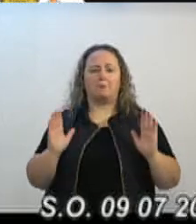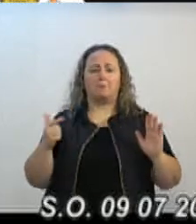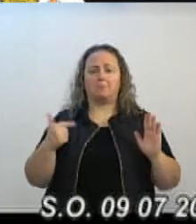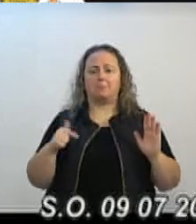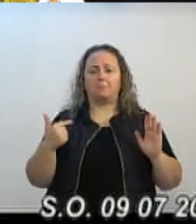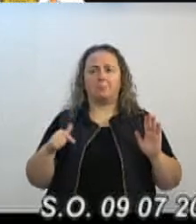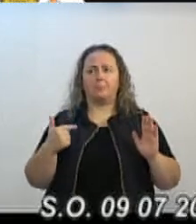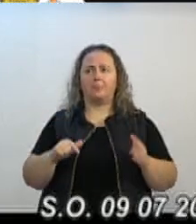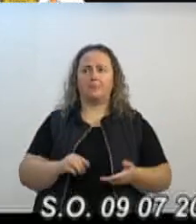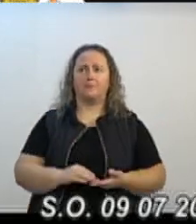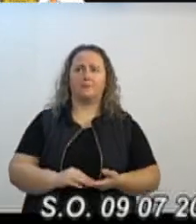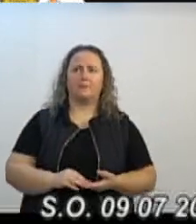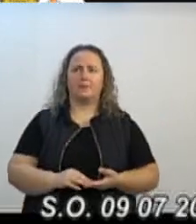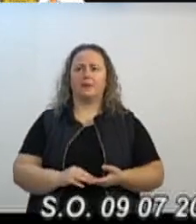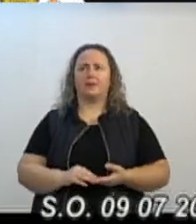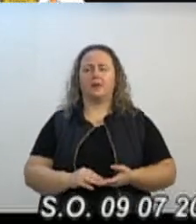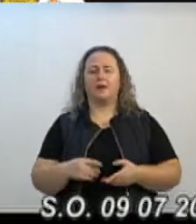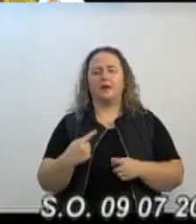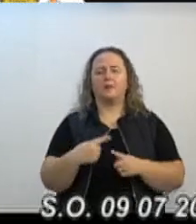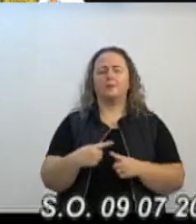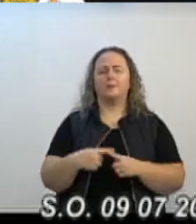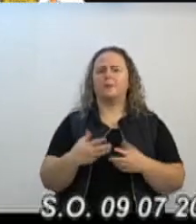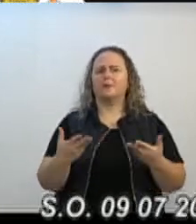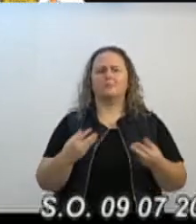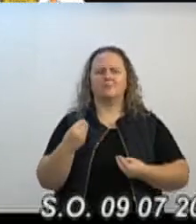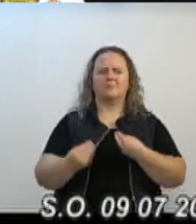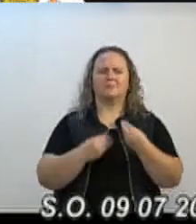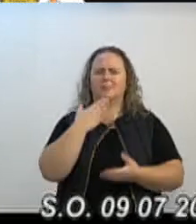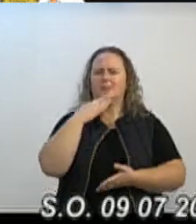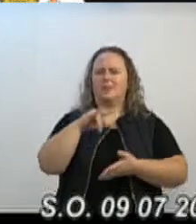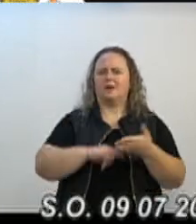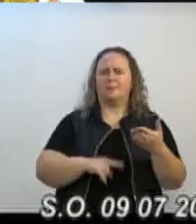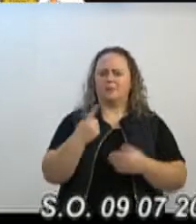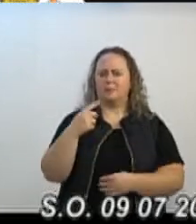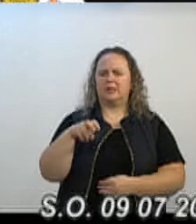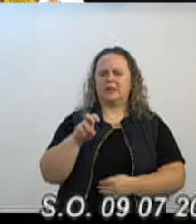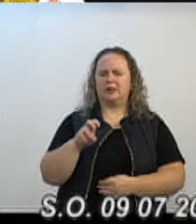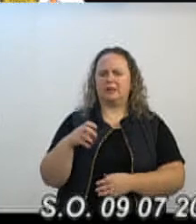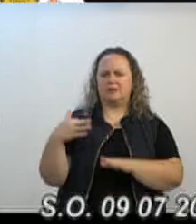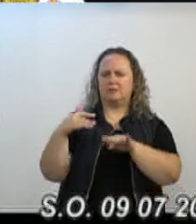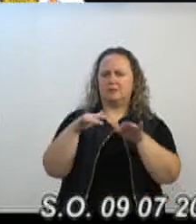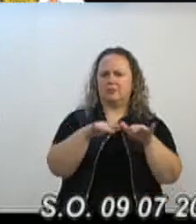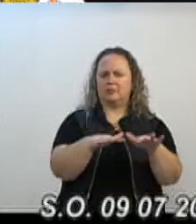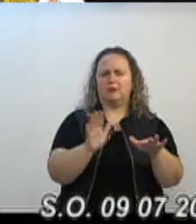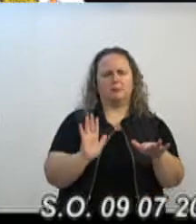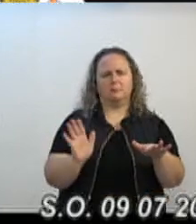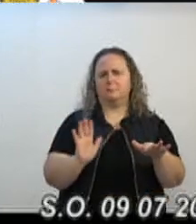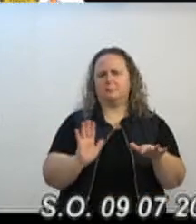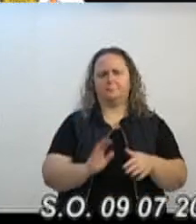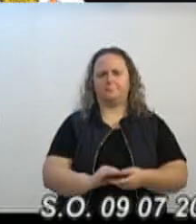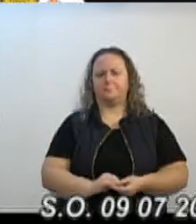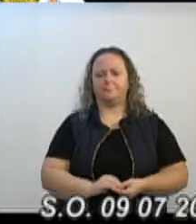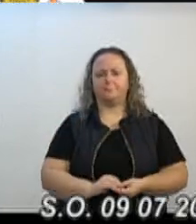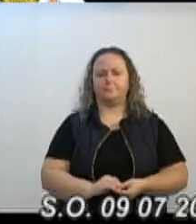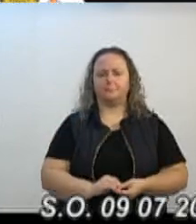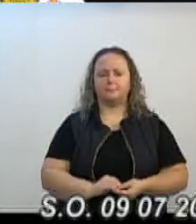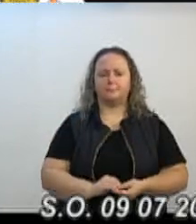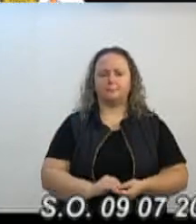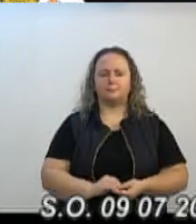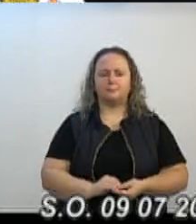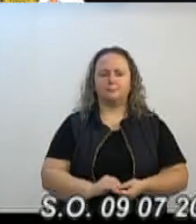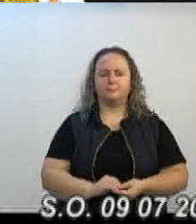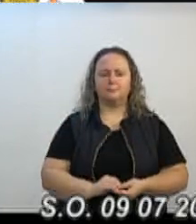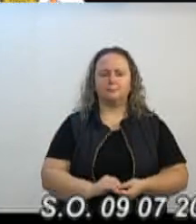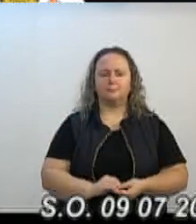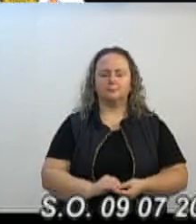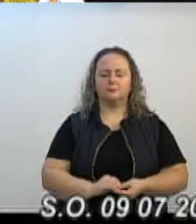gente passe a transmissão agora, já vai fazer um requerimento, conversei com o presidente, para que a gente faça as sessões online lá no gabinete do prefeito,